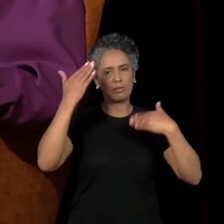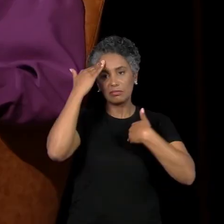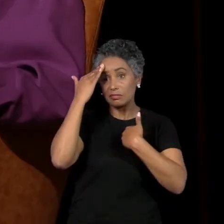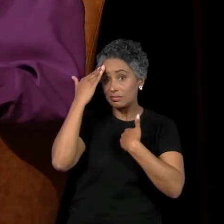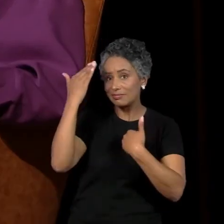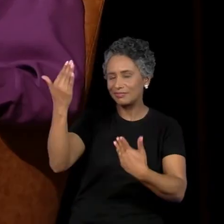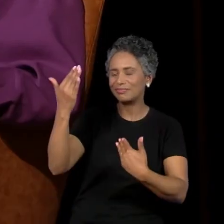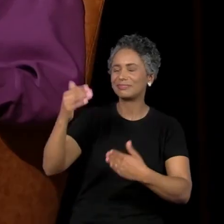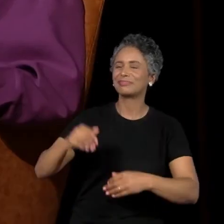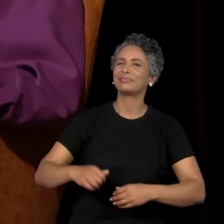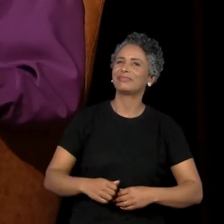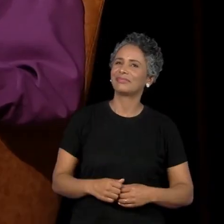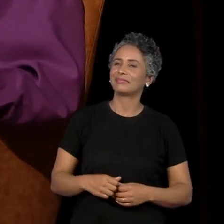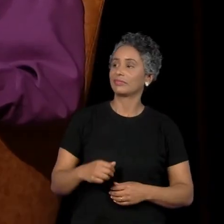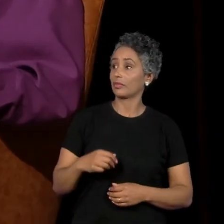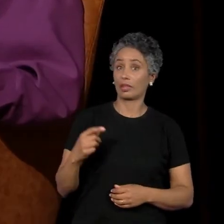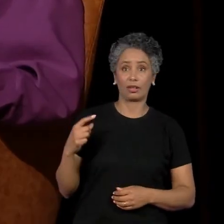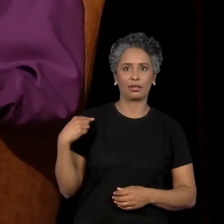verdade.